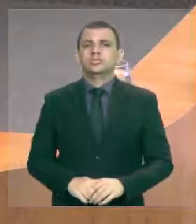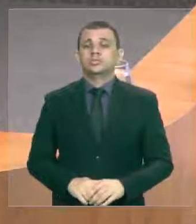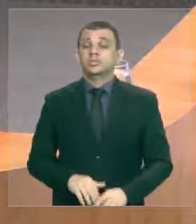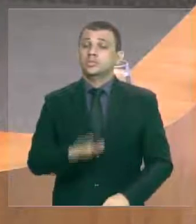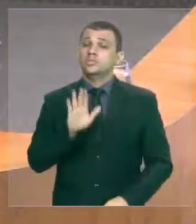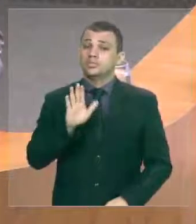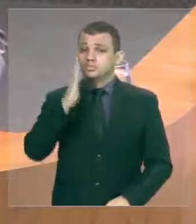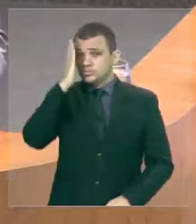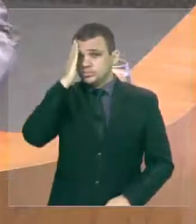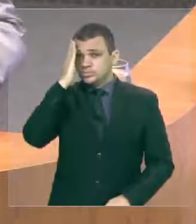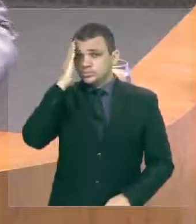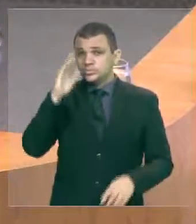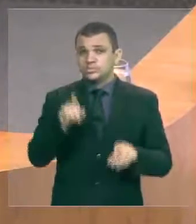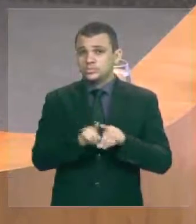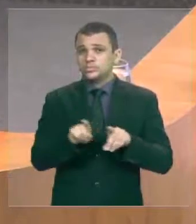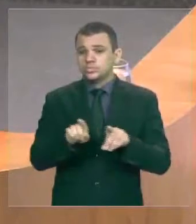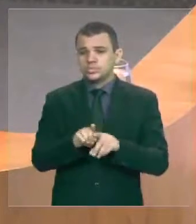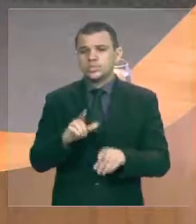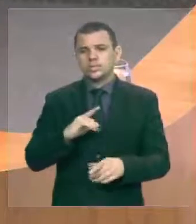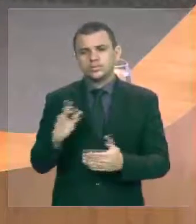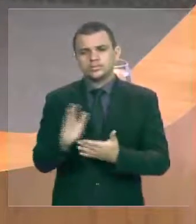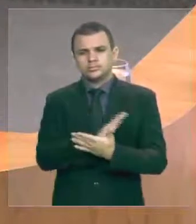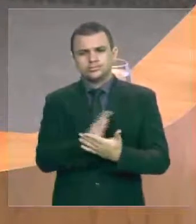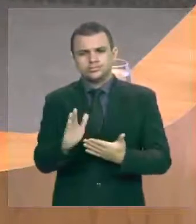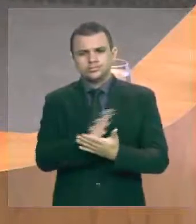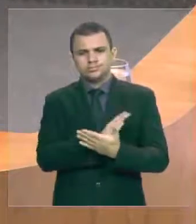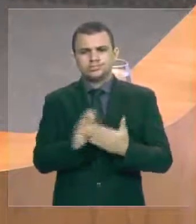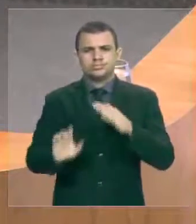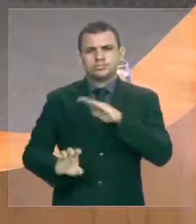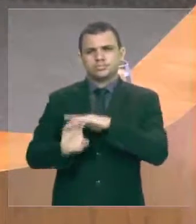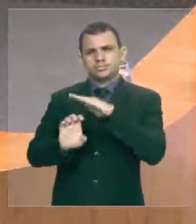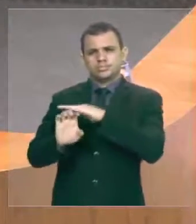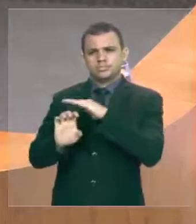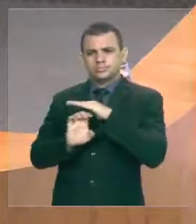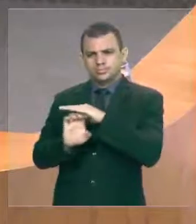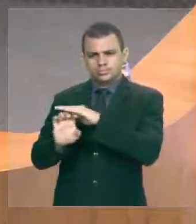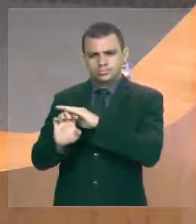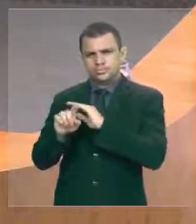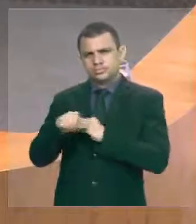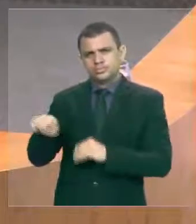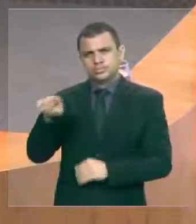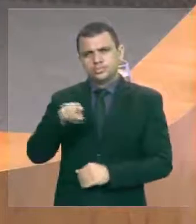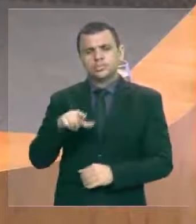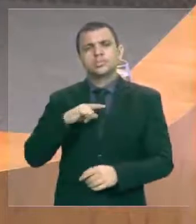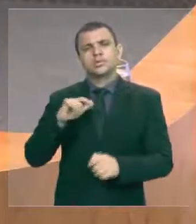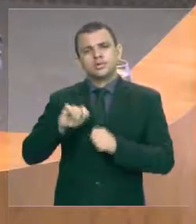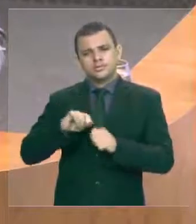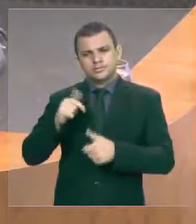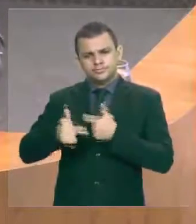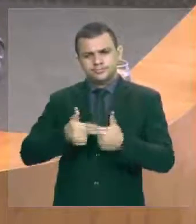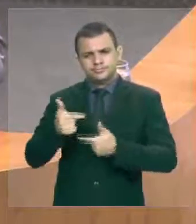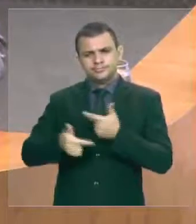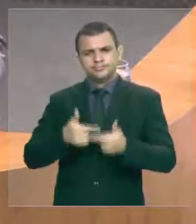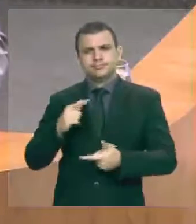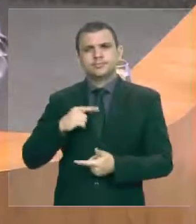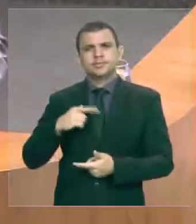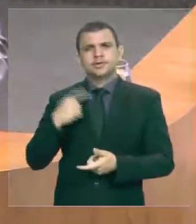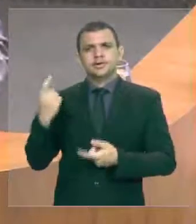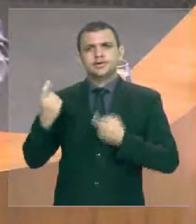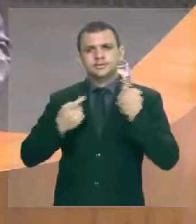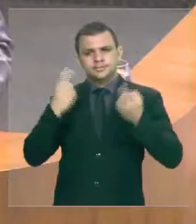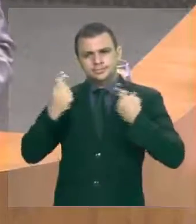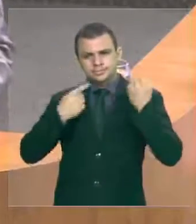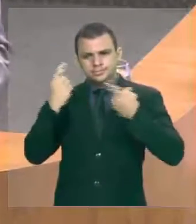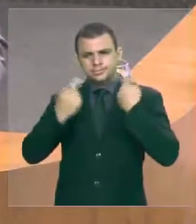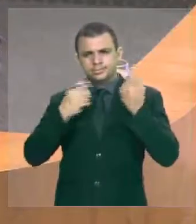do que meia dúzia de empresas estão fazendo